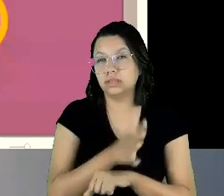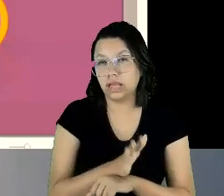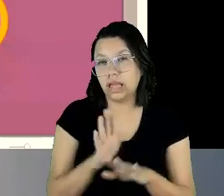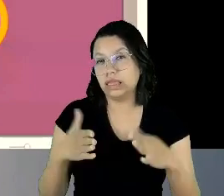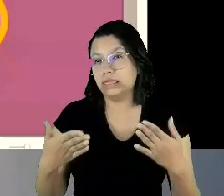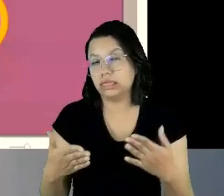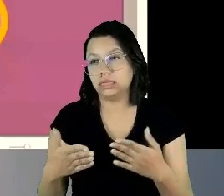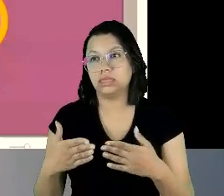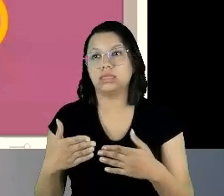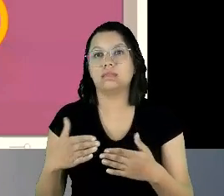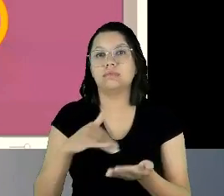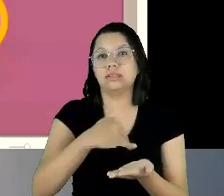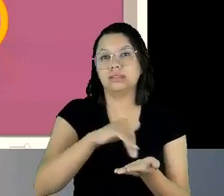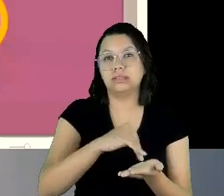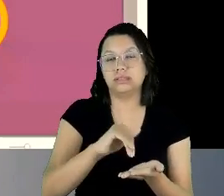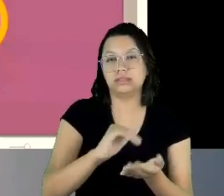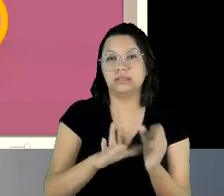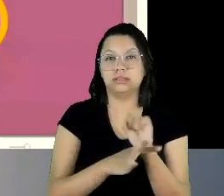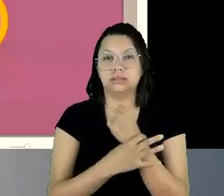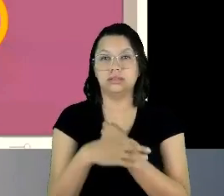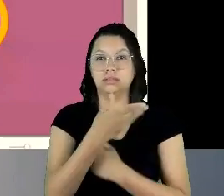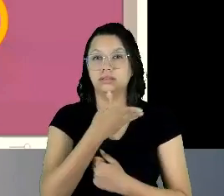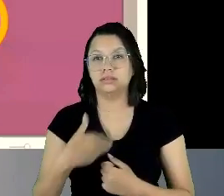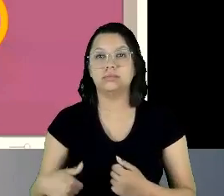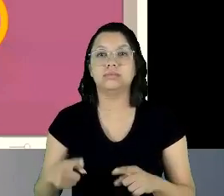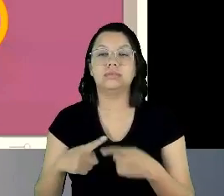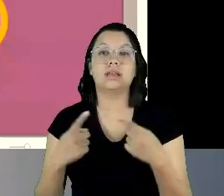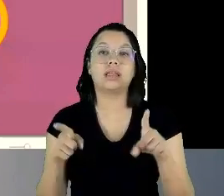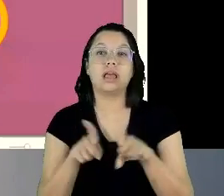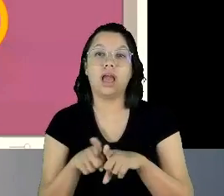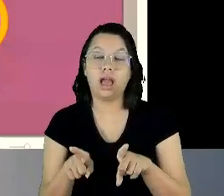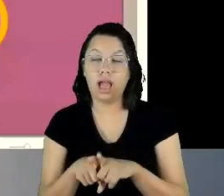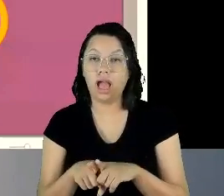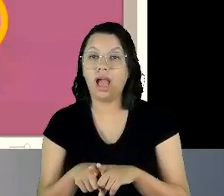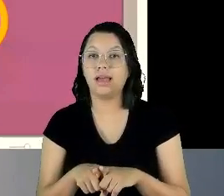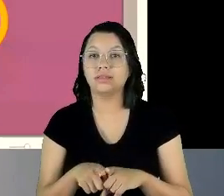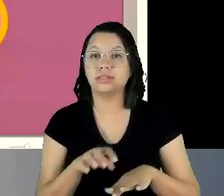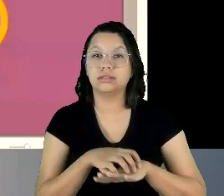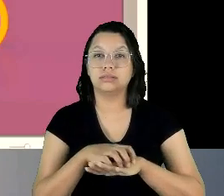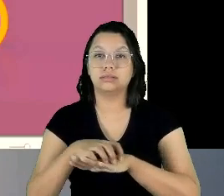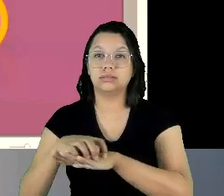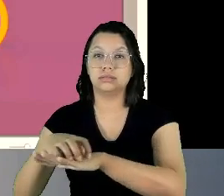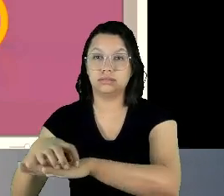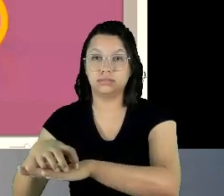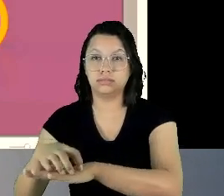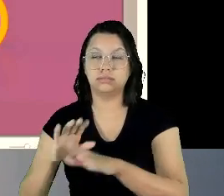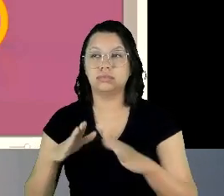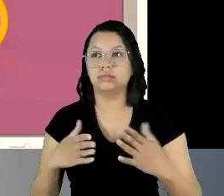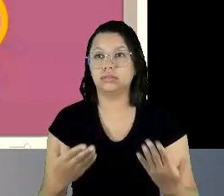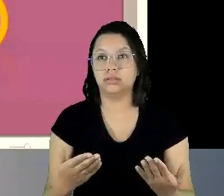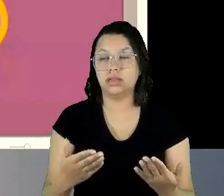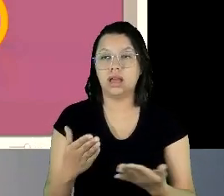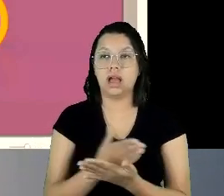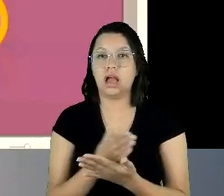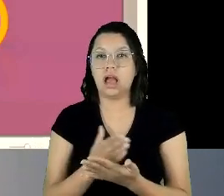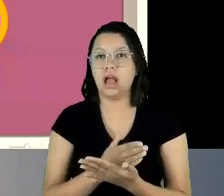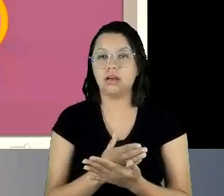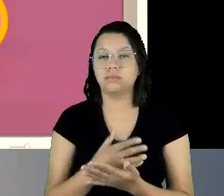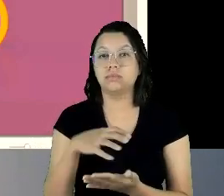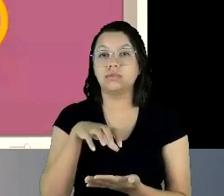prática, então as secretarias de segurança pública, mas também de transporte, então alguns